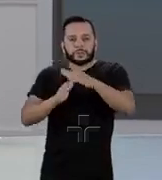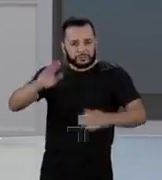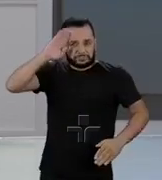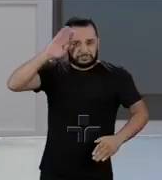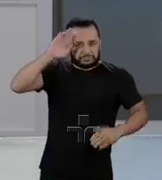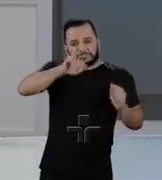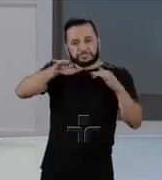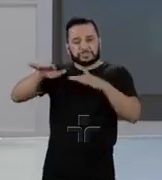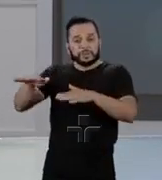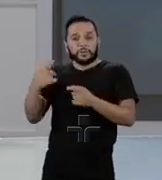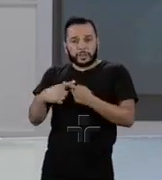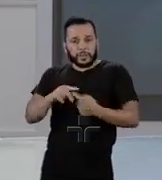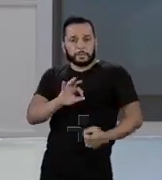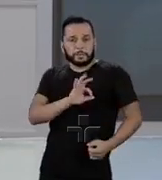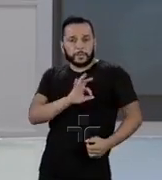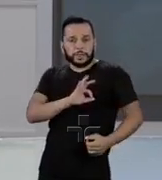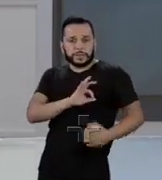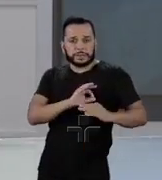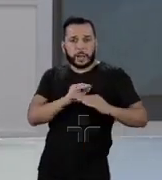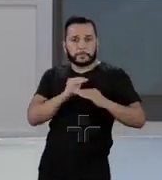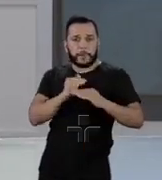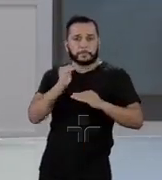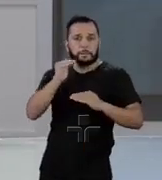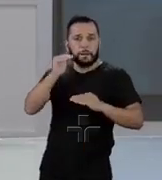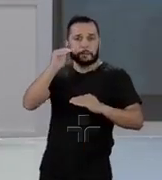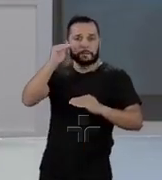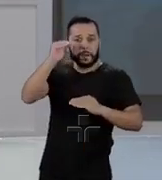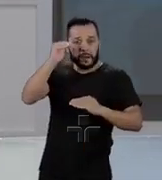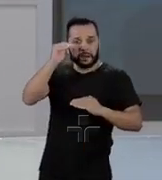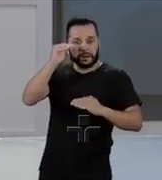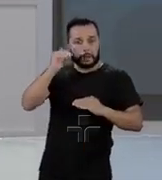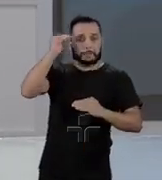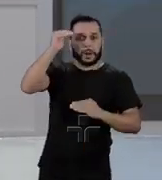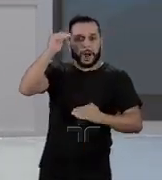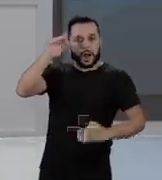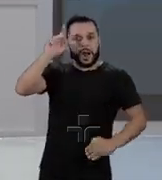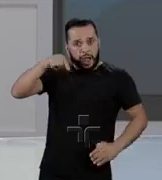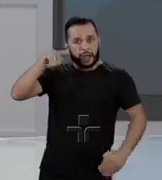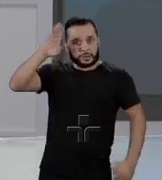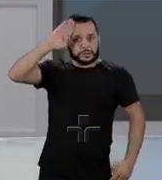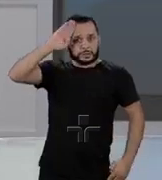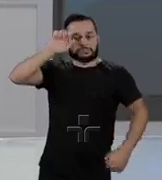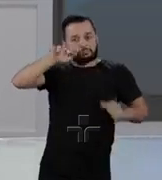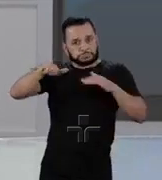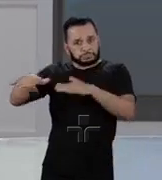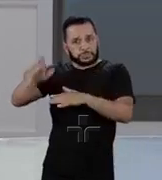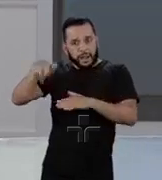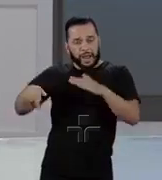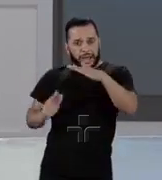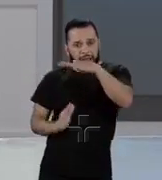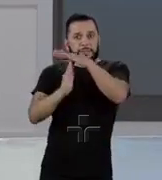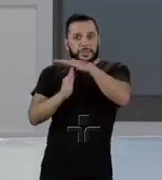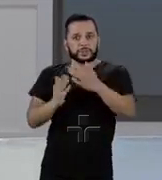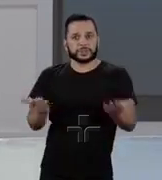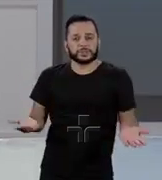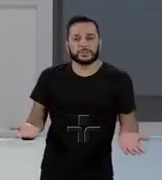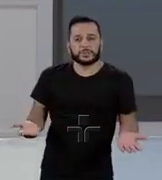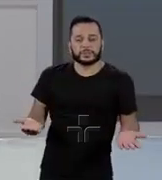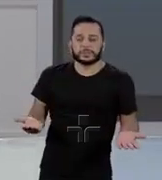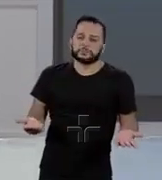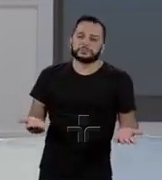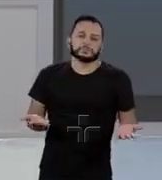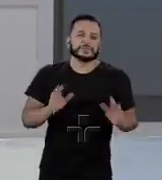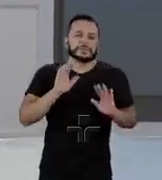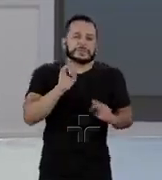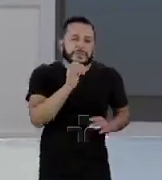tomada porque o Estado não é mais Estado. E se o Estado é o que detém o monopólio legítimo da violência, se